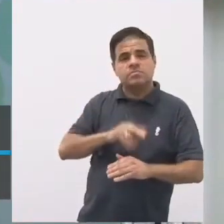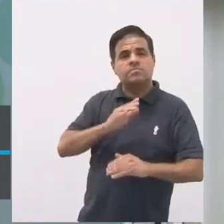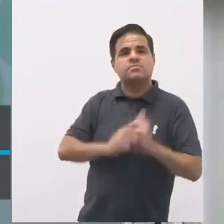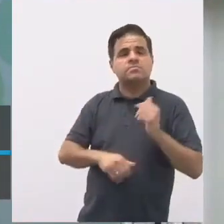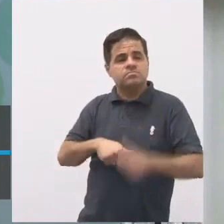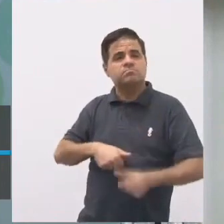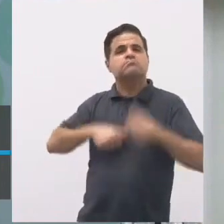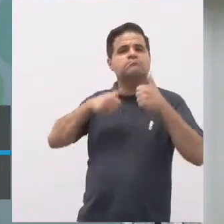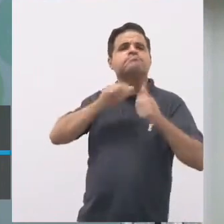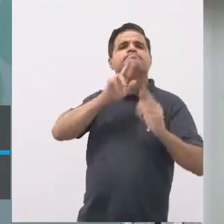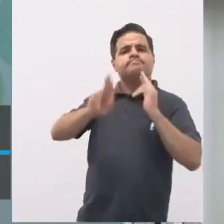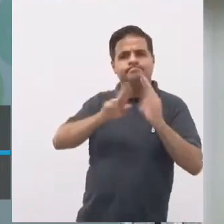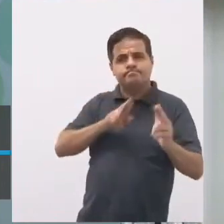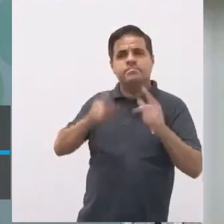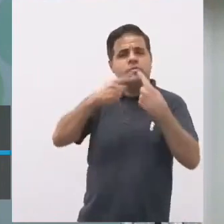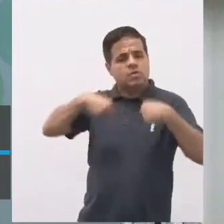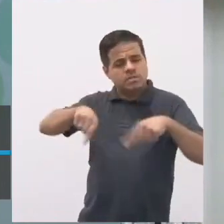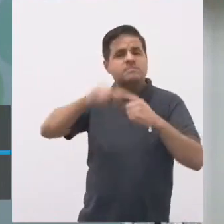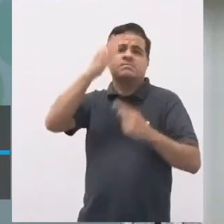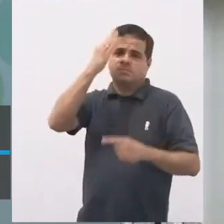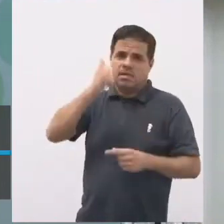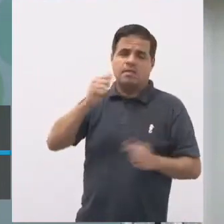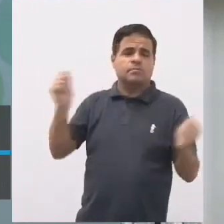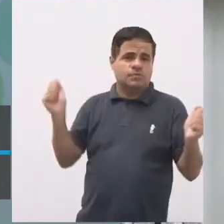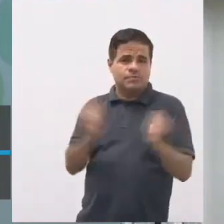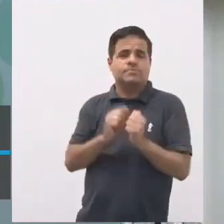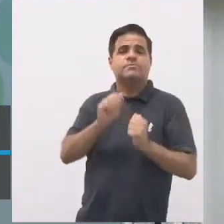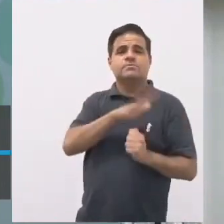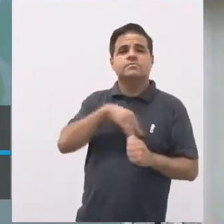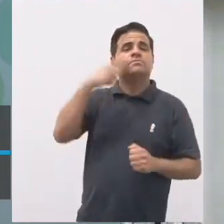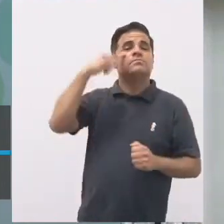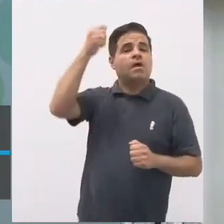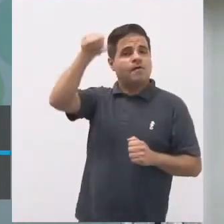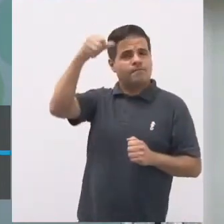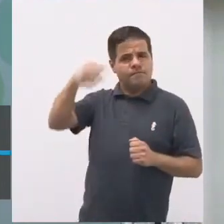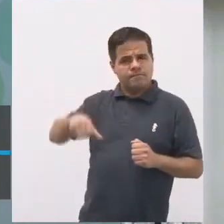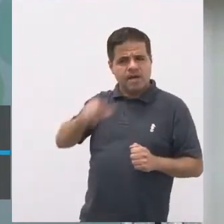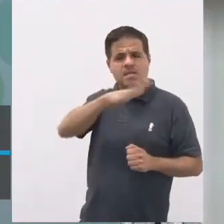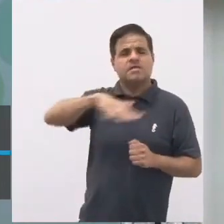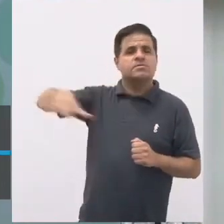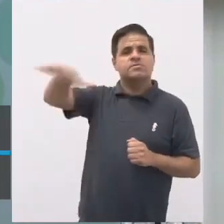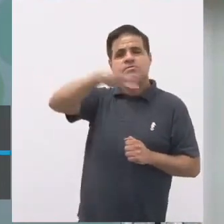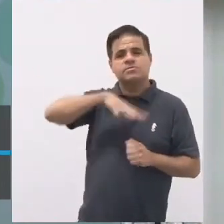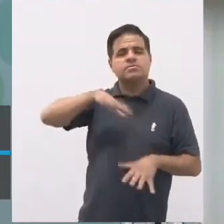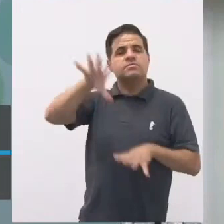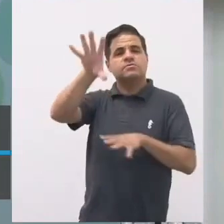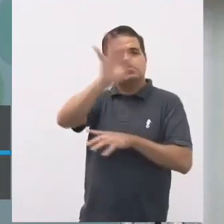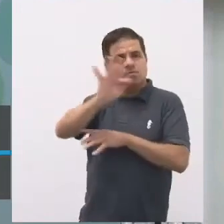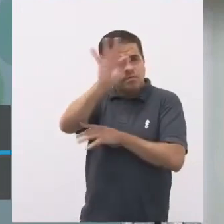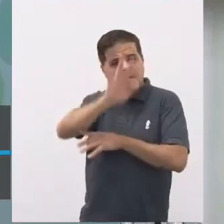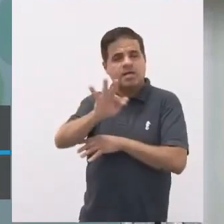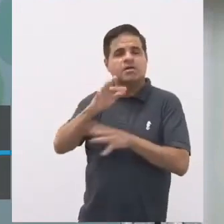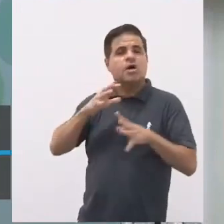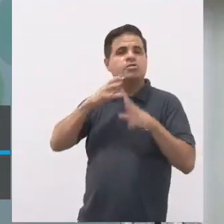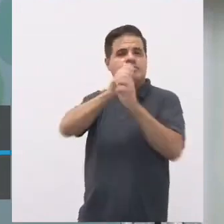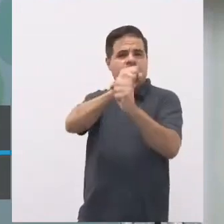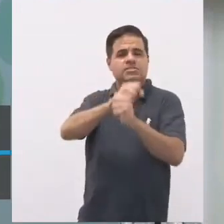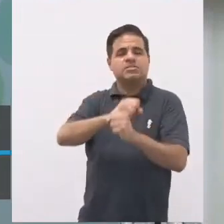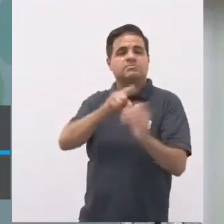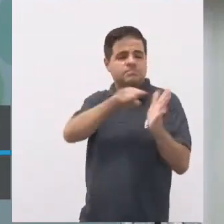de melhoria de resultados que a gente sabe, né? Junto com as avaliações formativas,